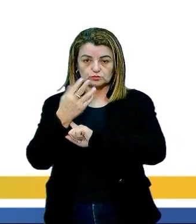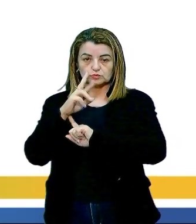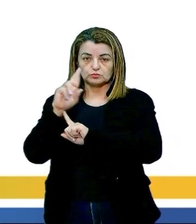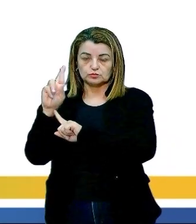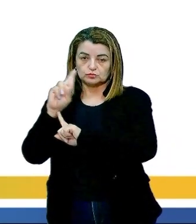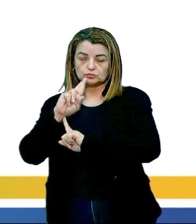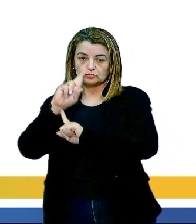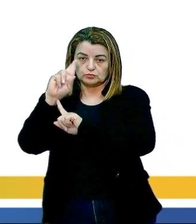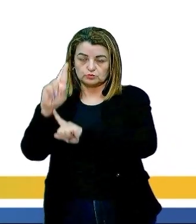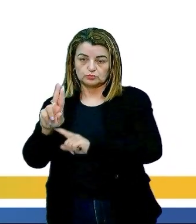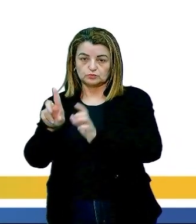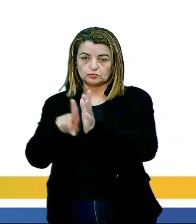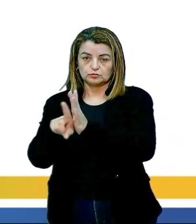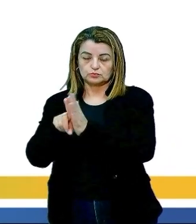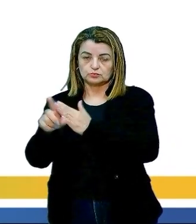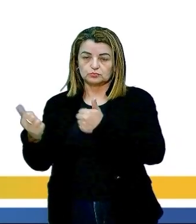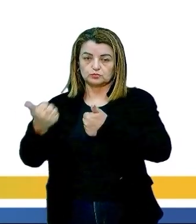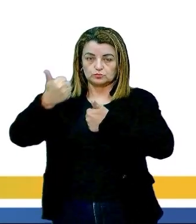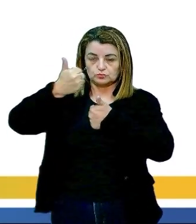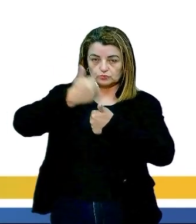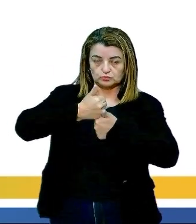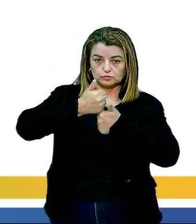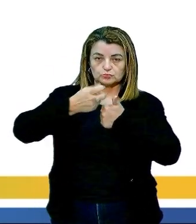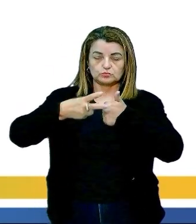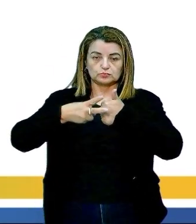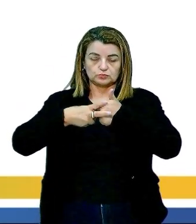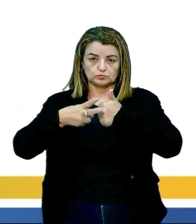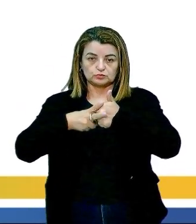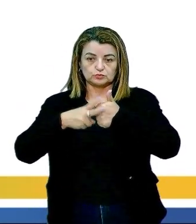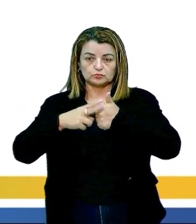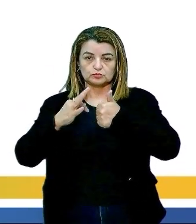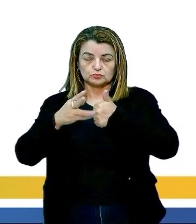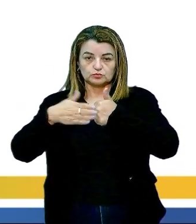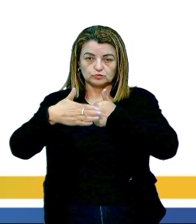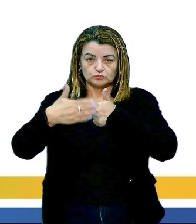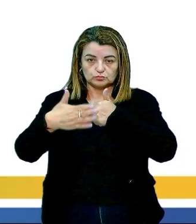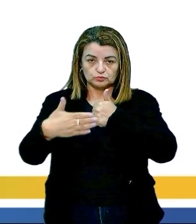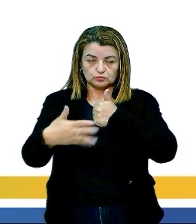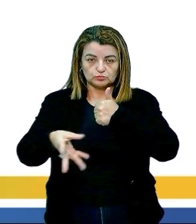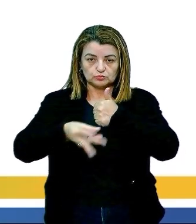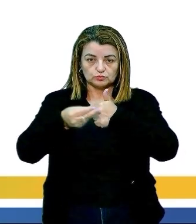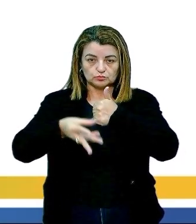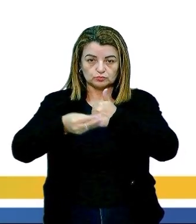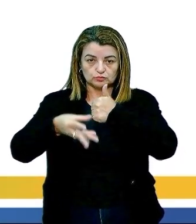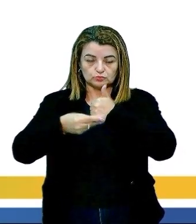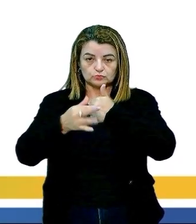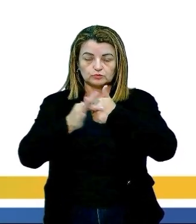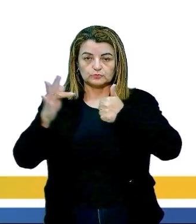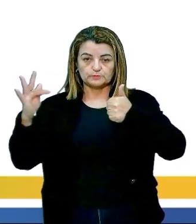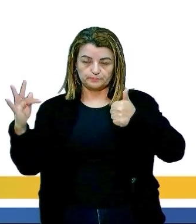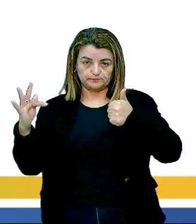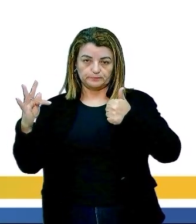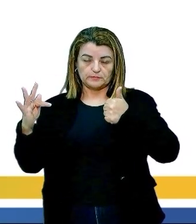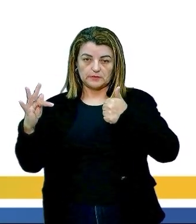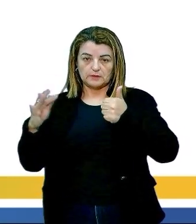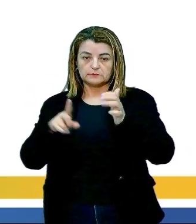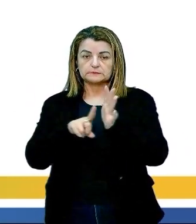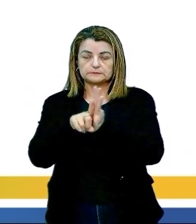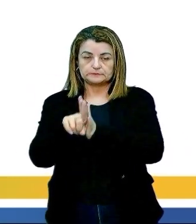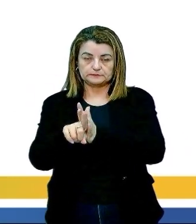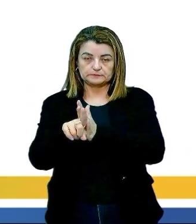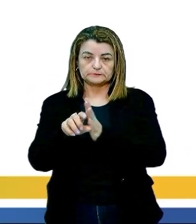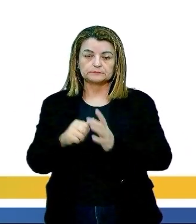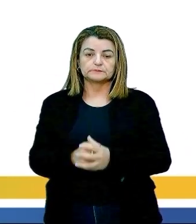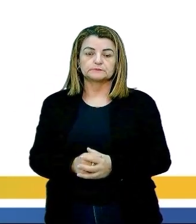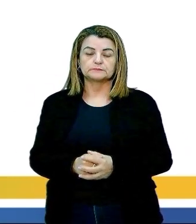o do nesses casos substitui o verbo e todos os demais complementos contidos na frase. Então, se